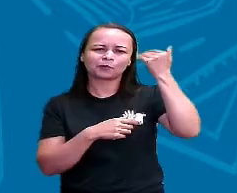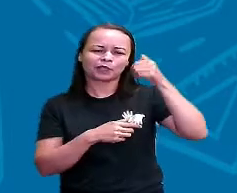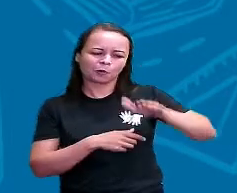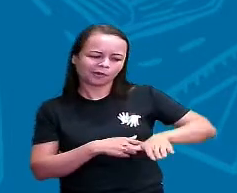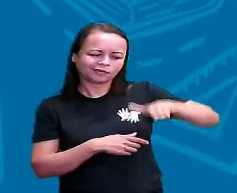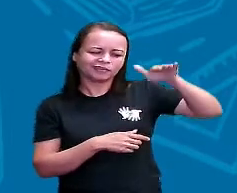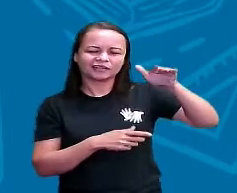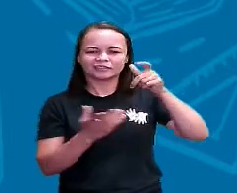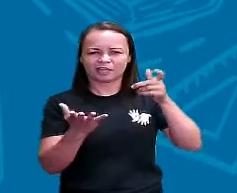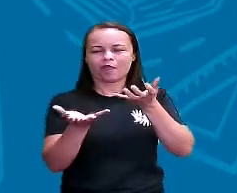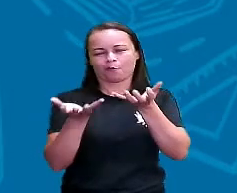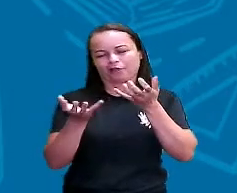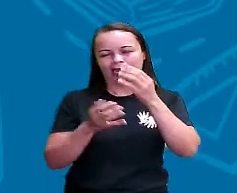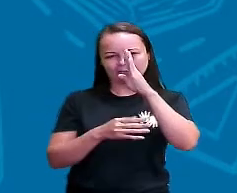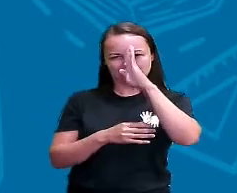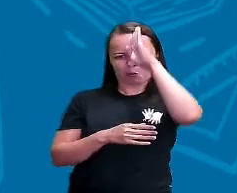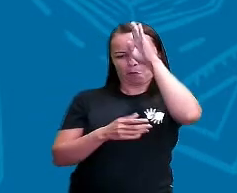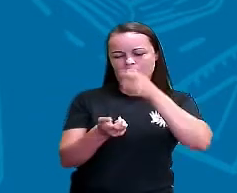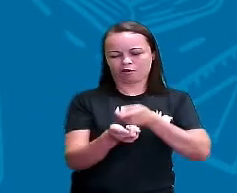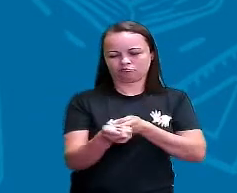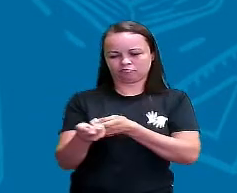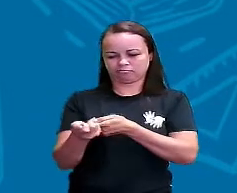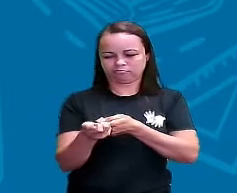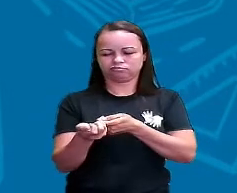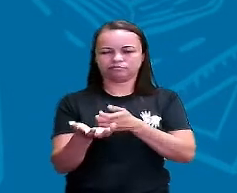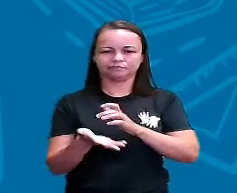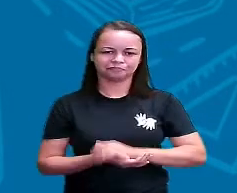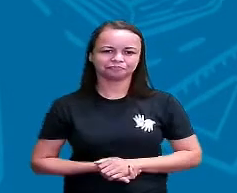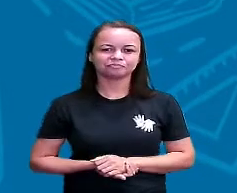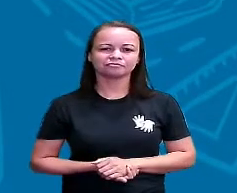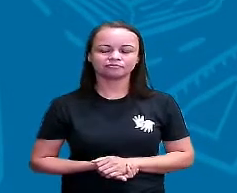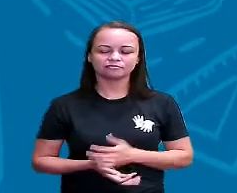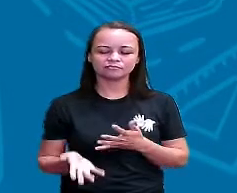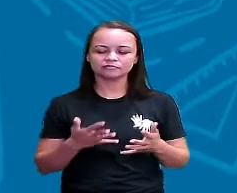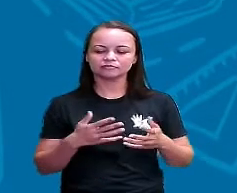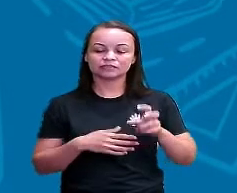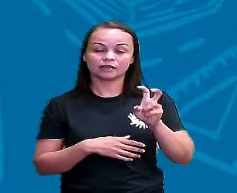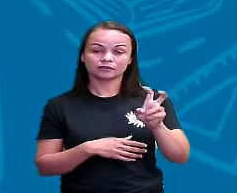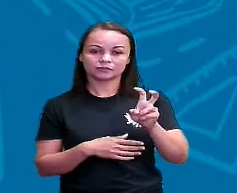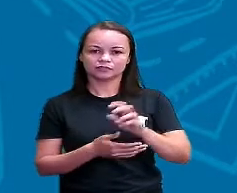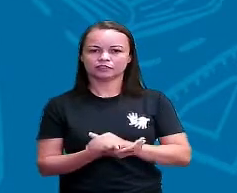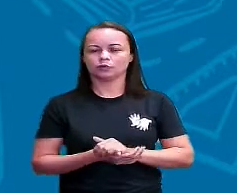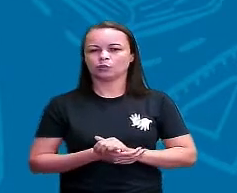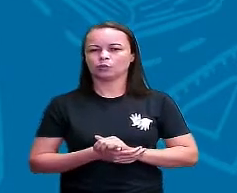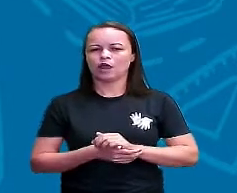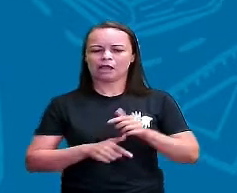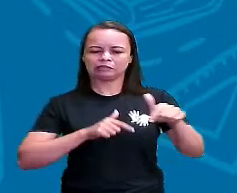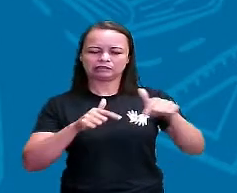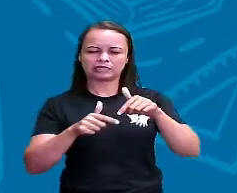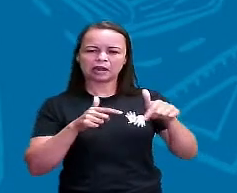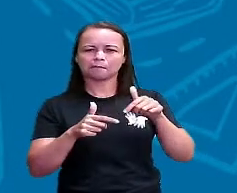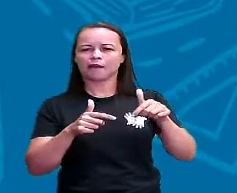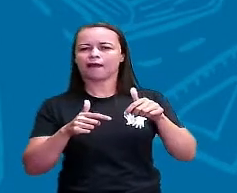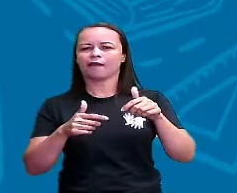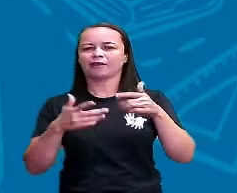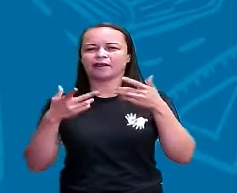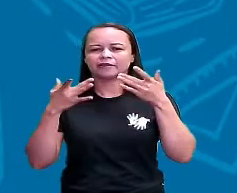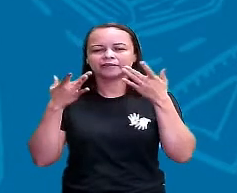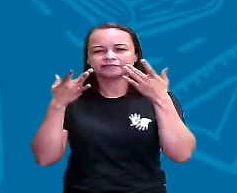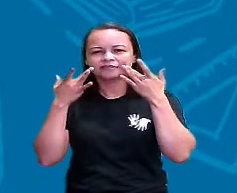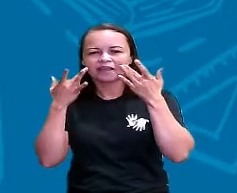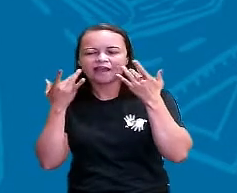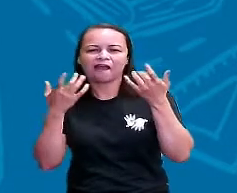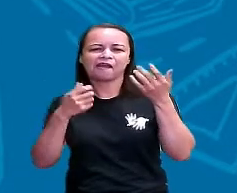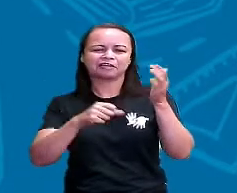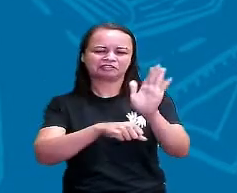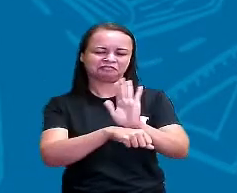Salva vidas. Número 5, trabalha em teatros, faz filme, faz novela. E aí,